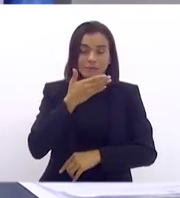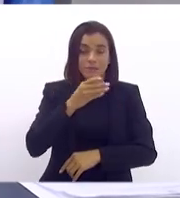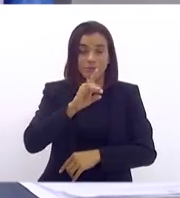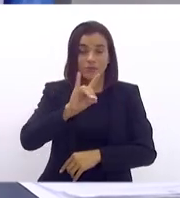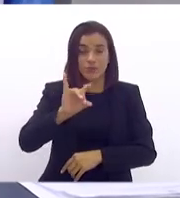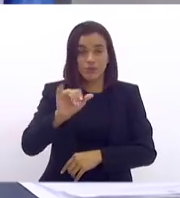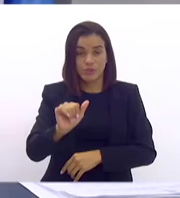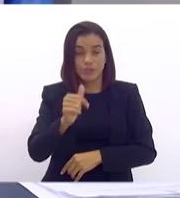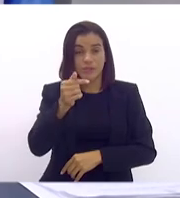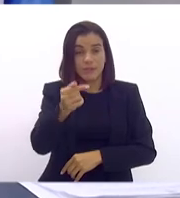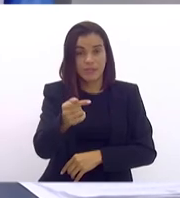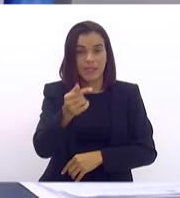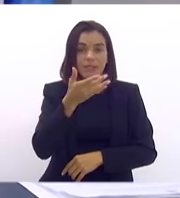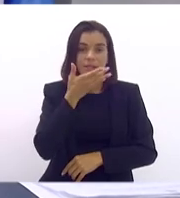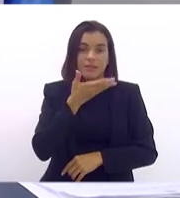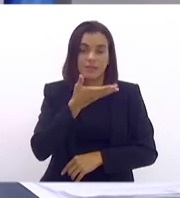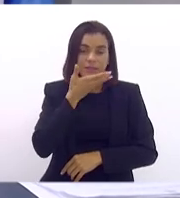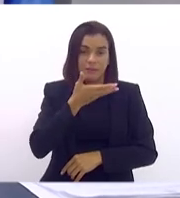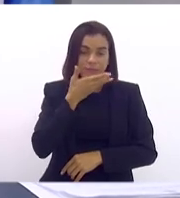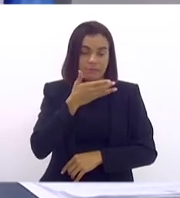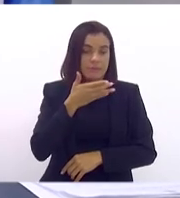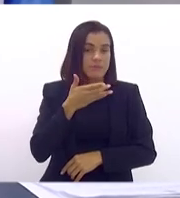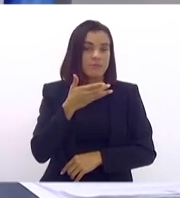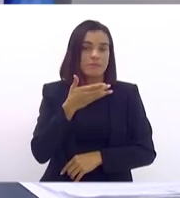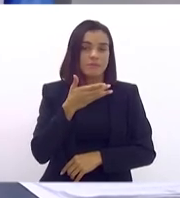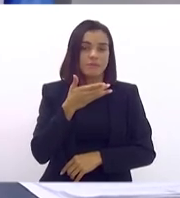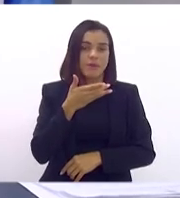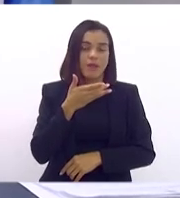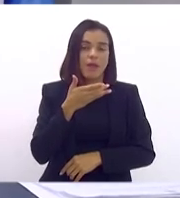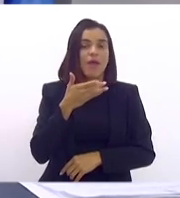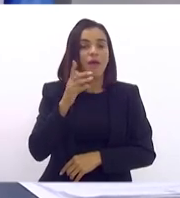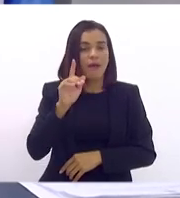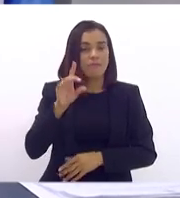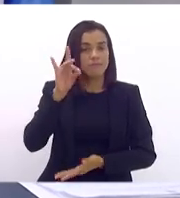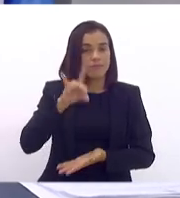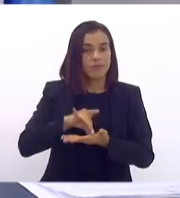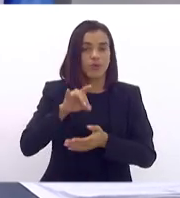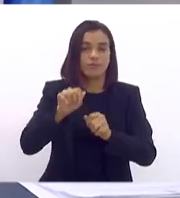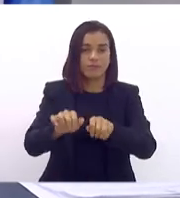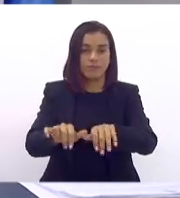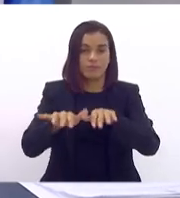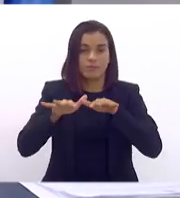dezembro, seria basicamente a votação.